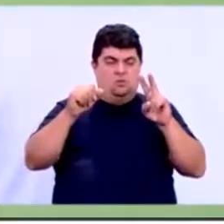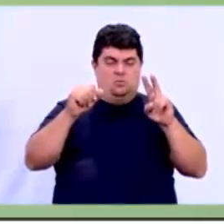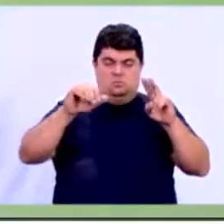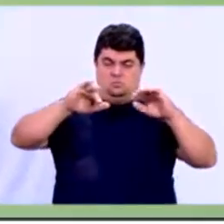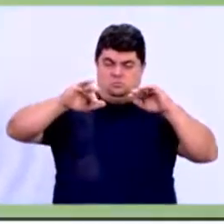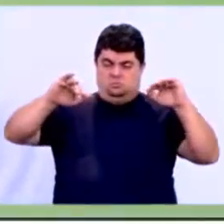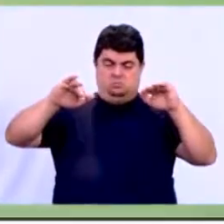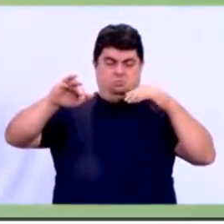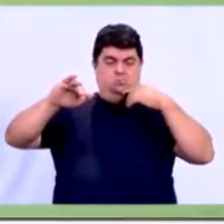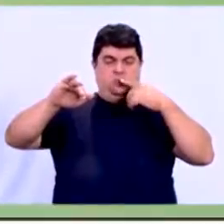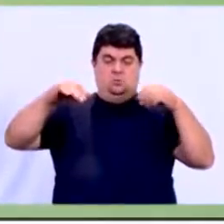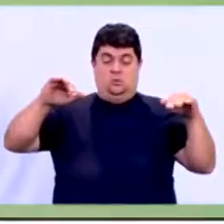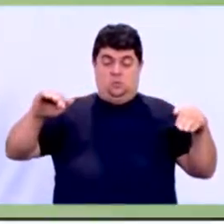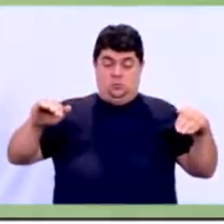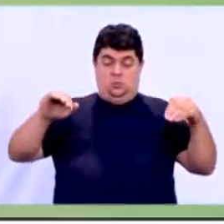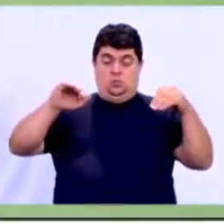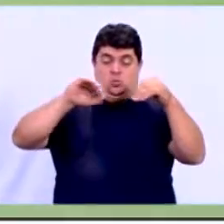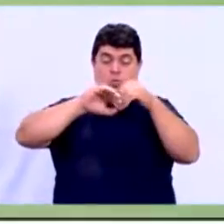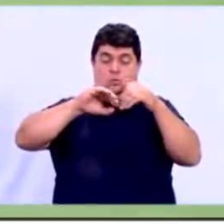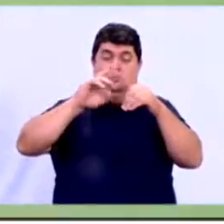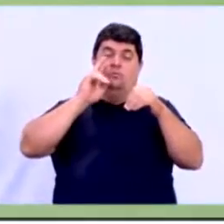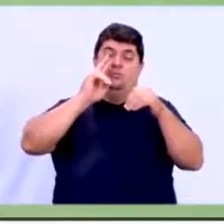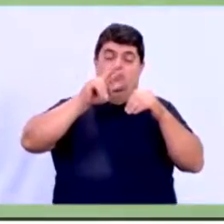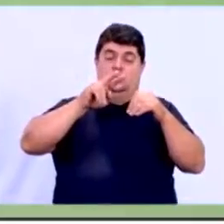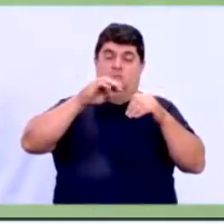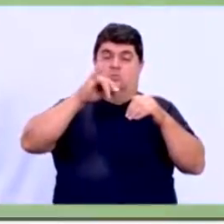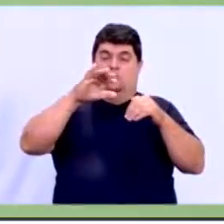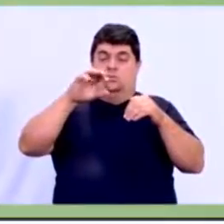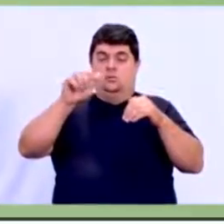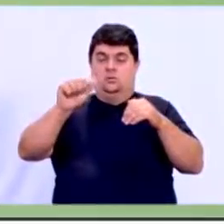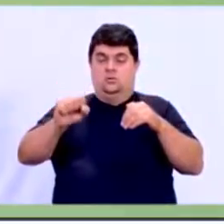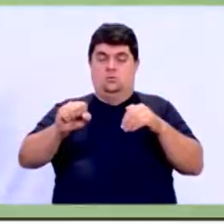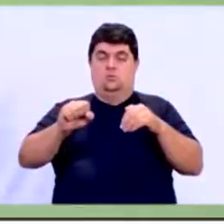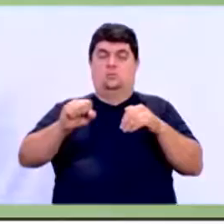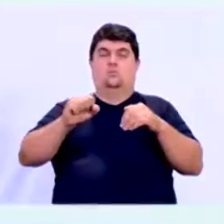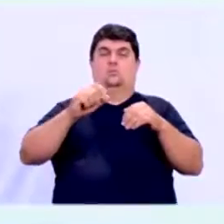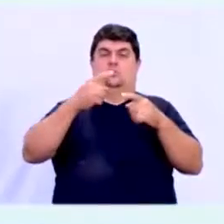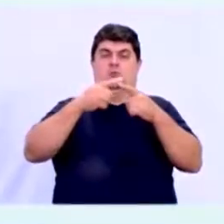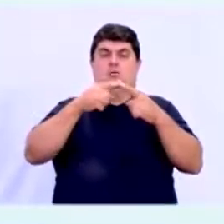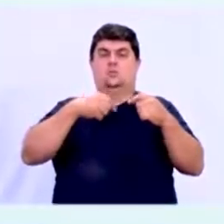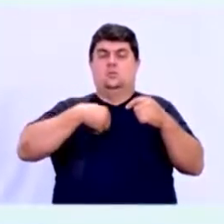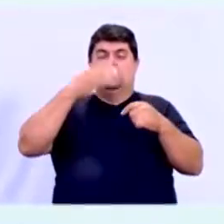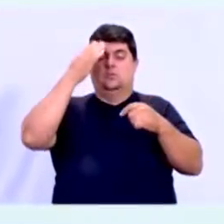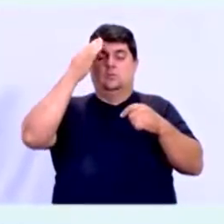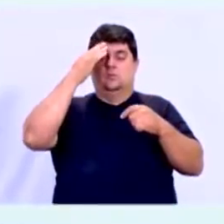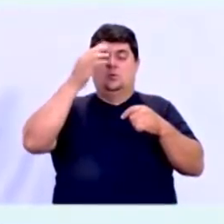sem a visão sem a missão, tá? Porque você necessita das duas. Você